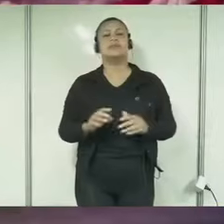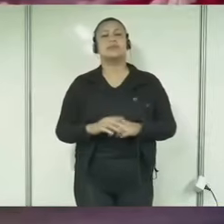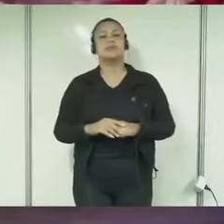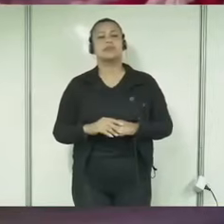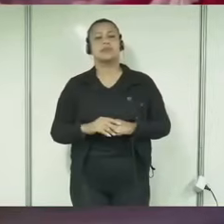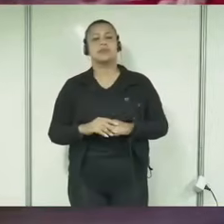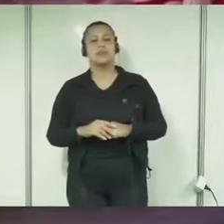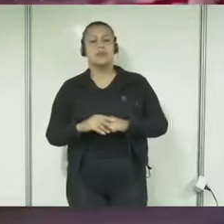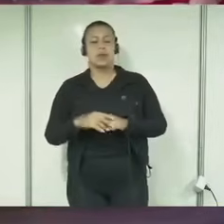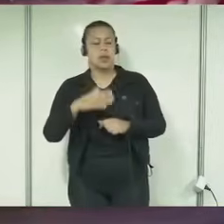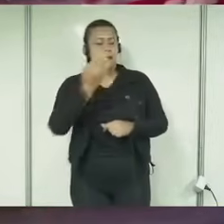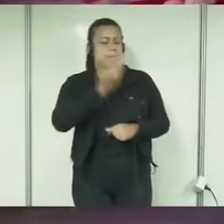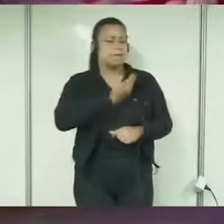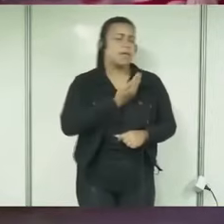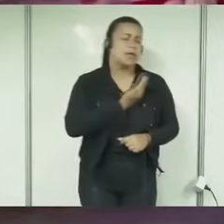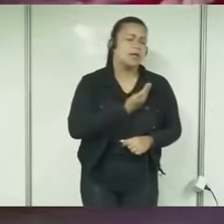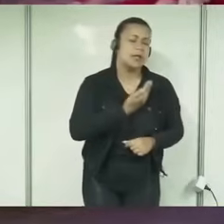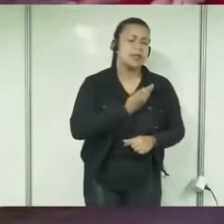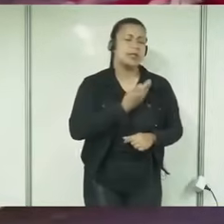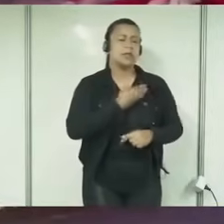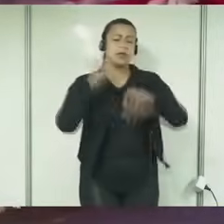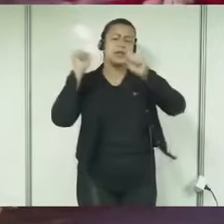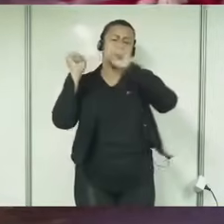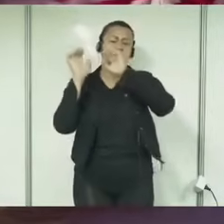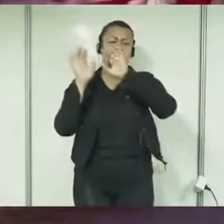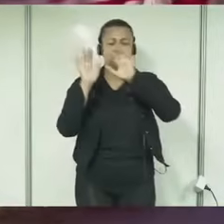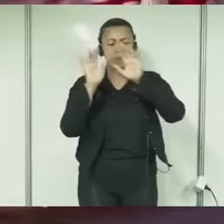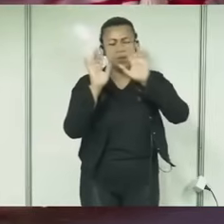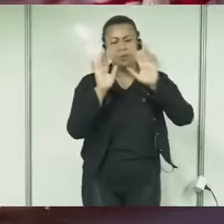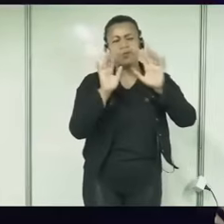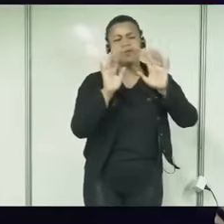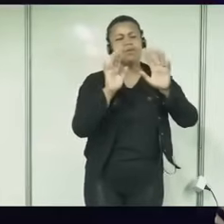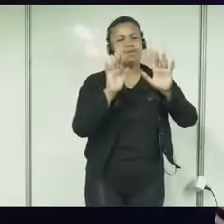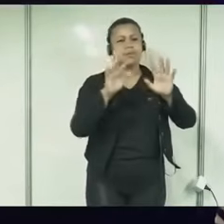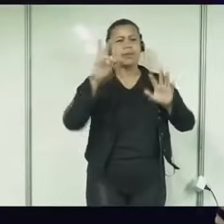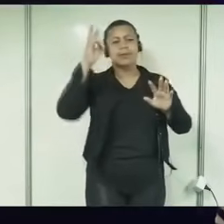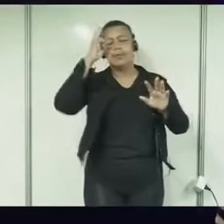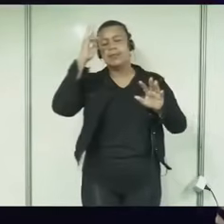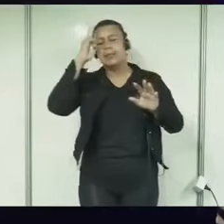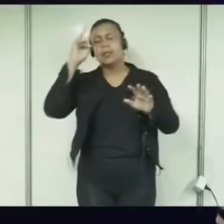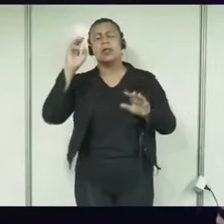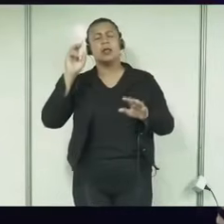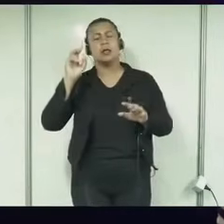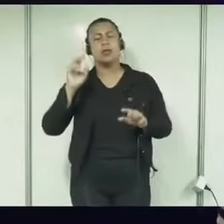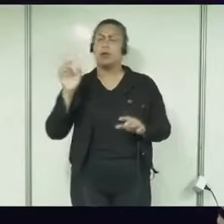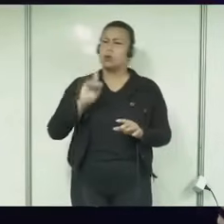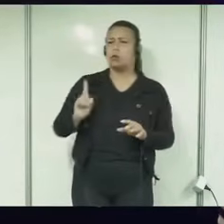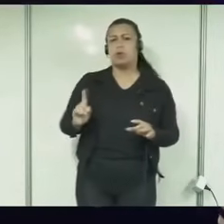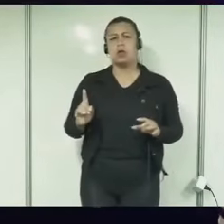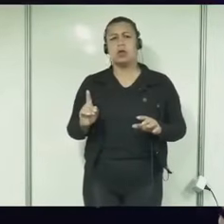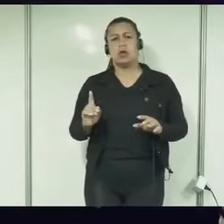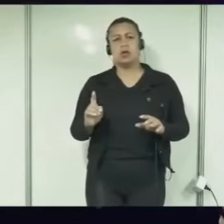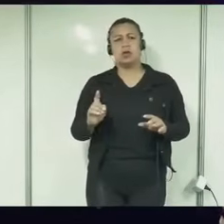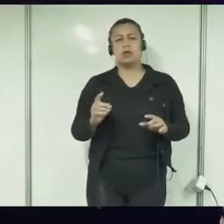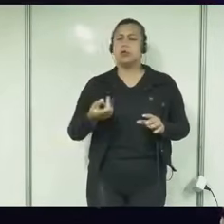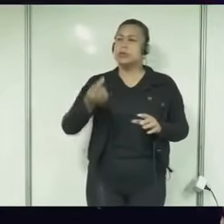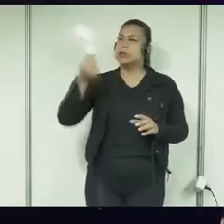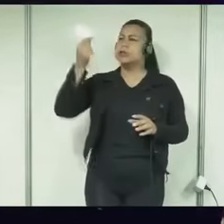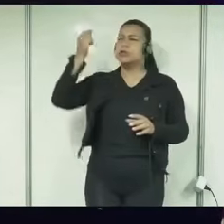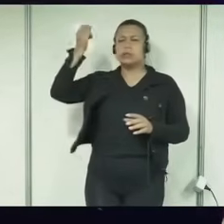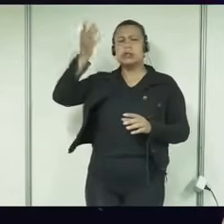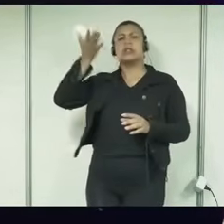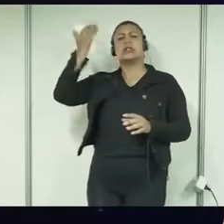Abençoa os teus amigos. Envia a bênção para os teus amigos, lembrando deles ou não. Mas quem passou por você na vida?